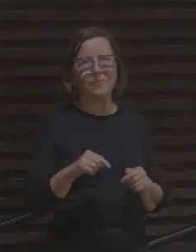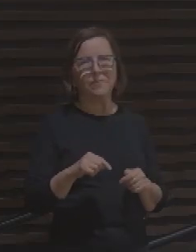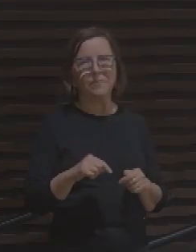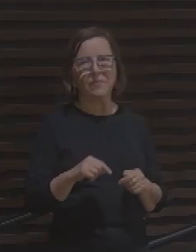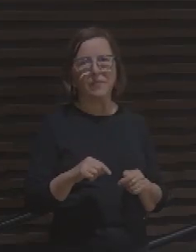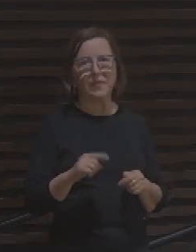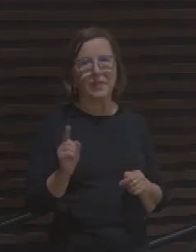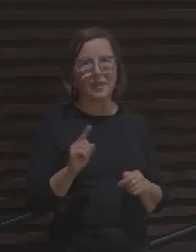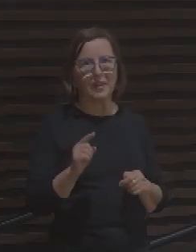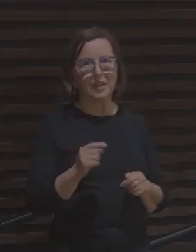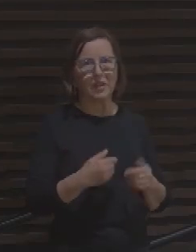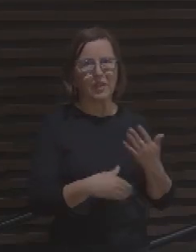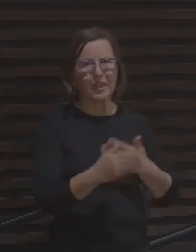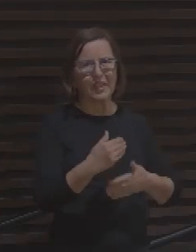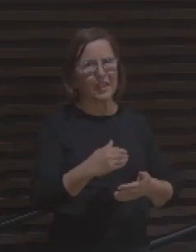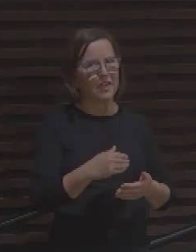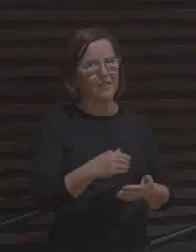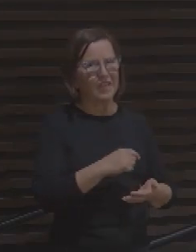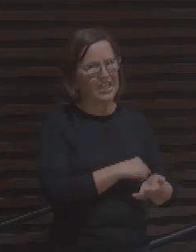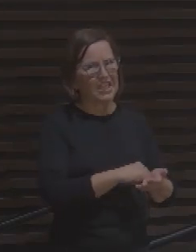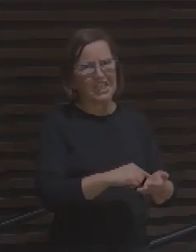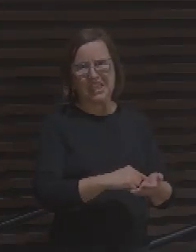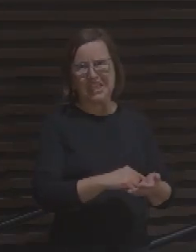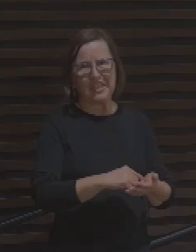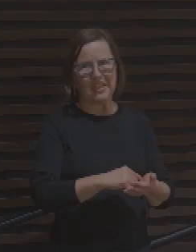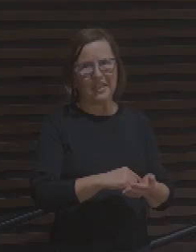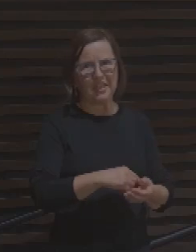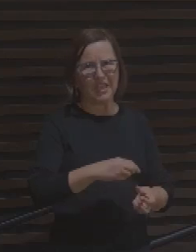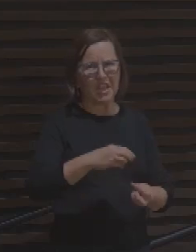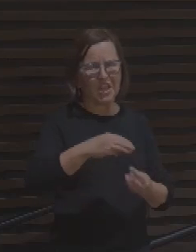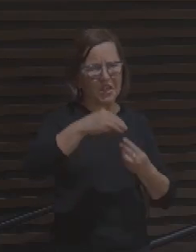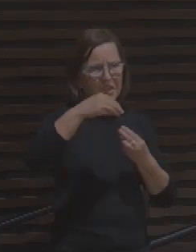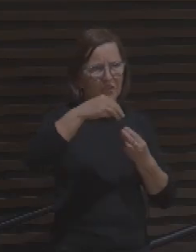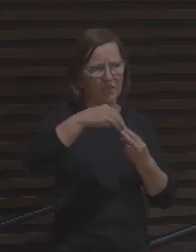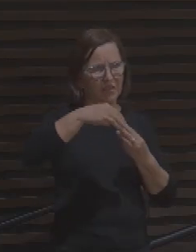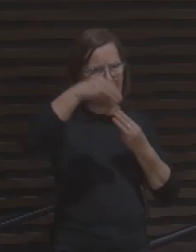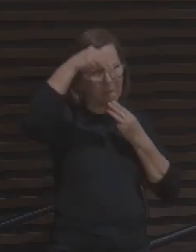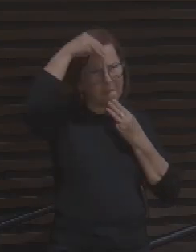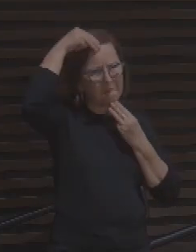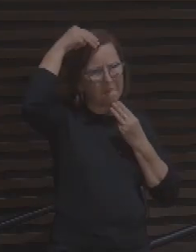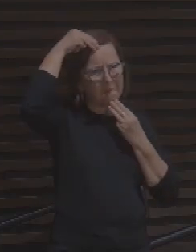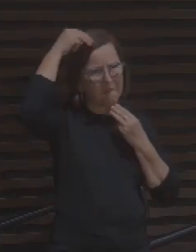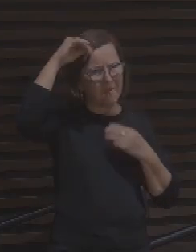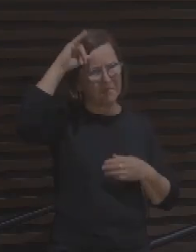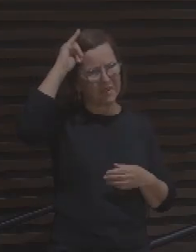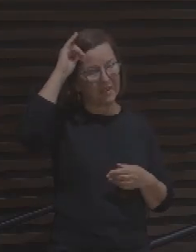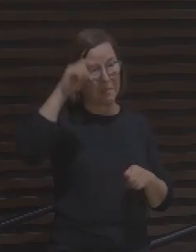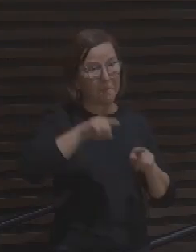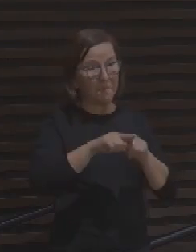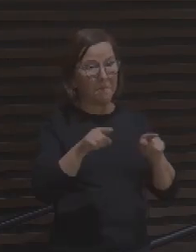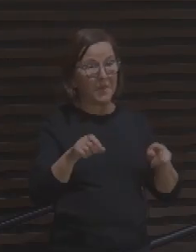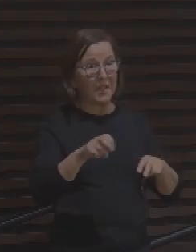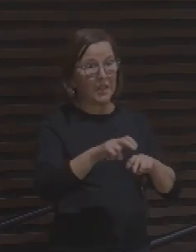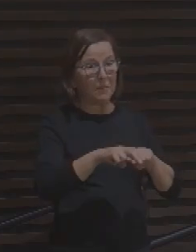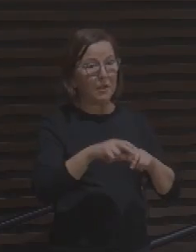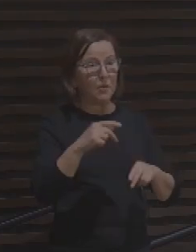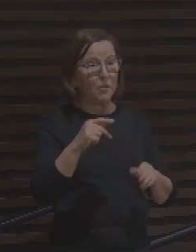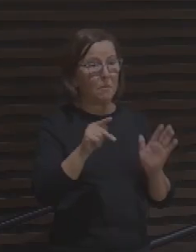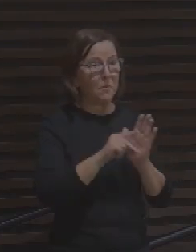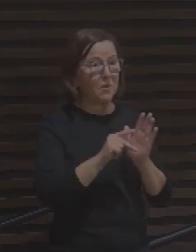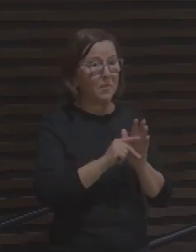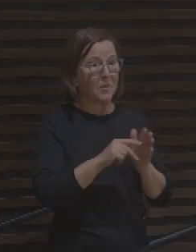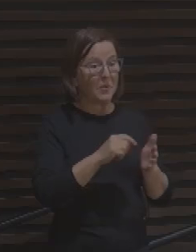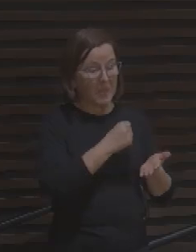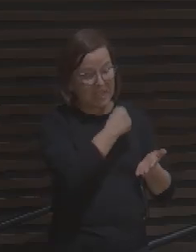de sangue de bodes, de bezerros, mas pelo seu próprio sangue entrou